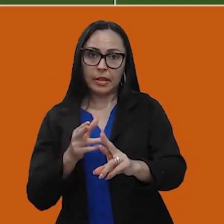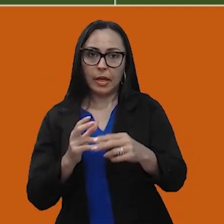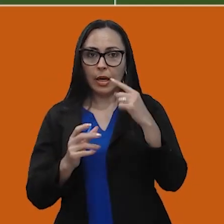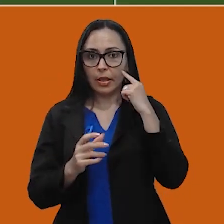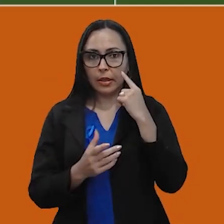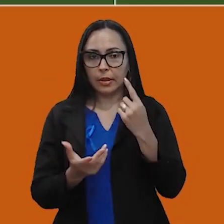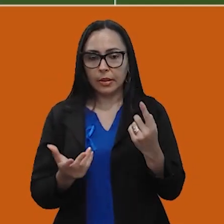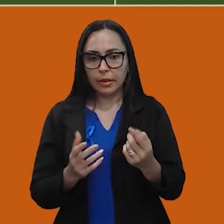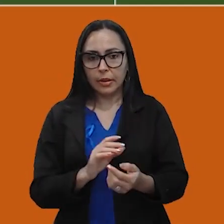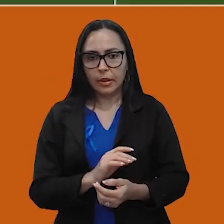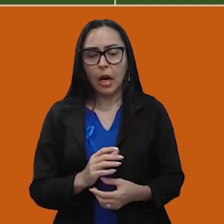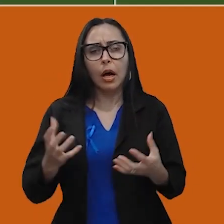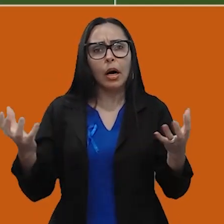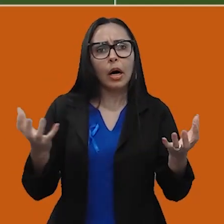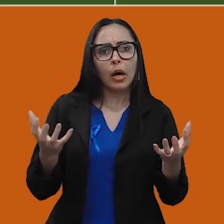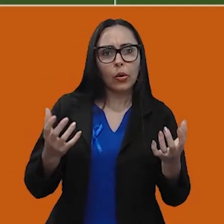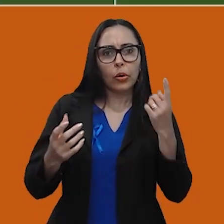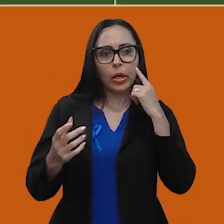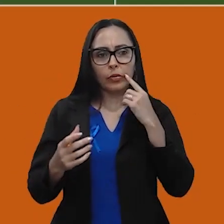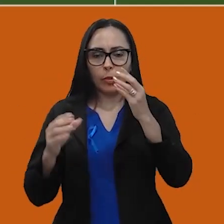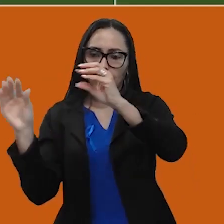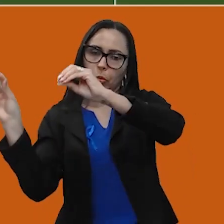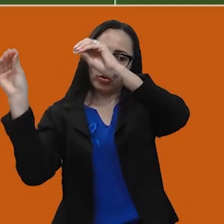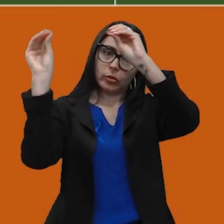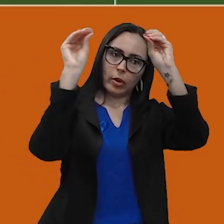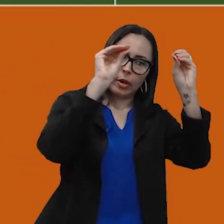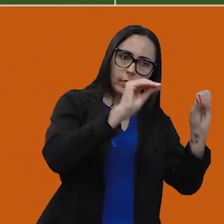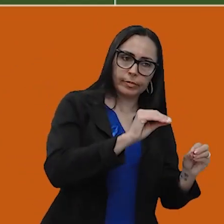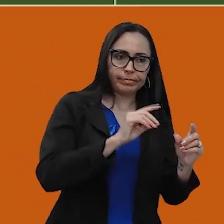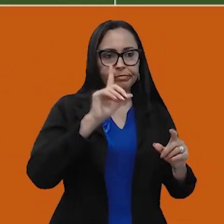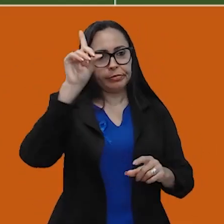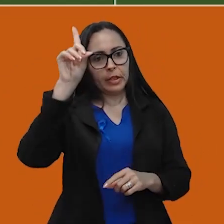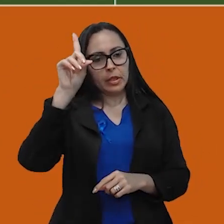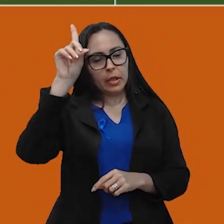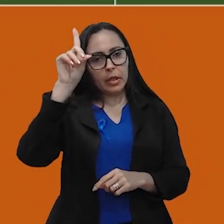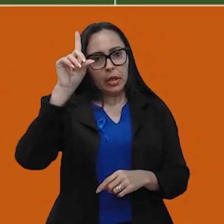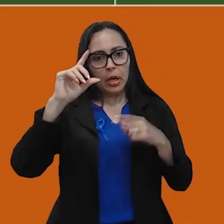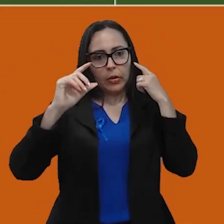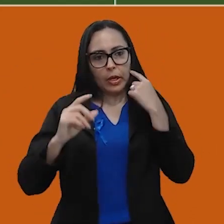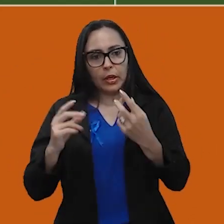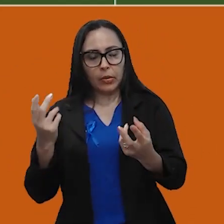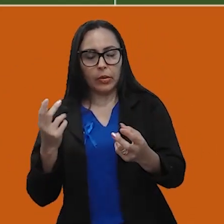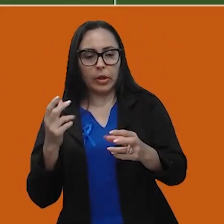Agora vamos para o submúltiplo, para a gente entender essa ideia. Então, se eu quero representar 1